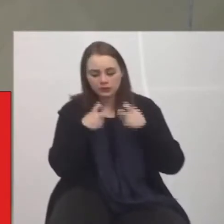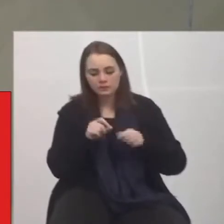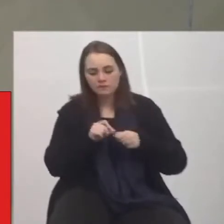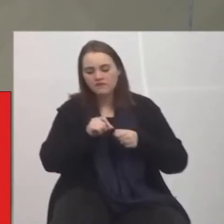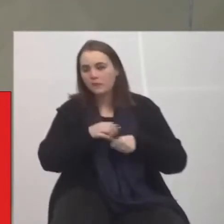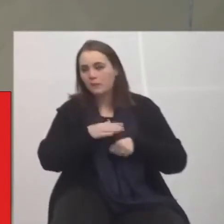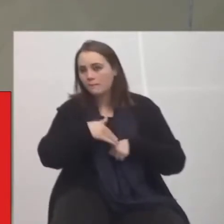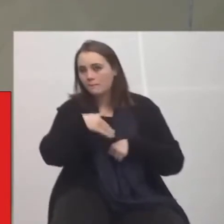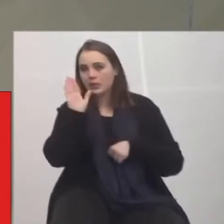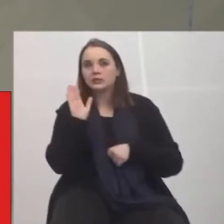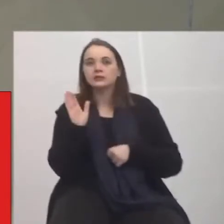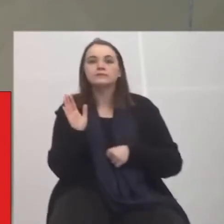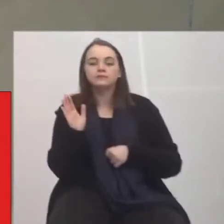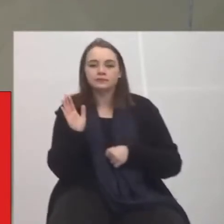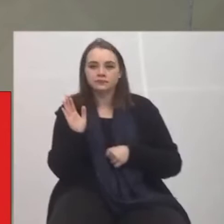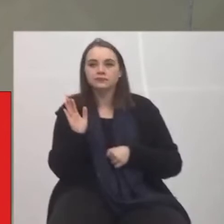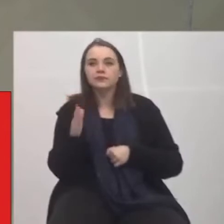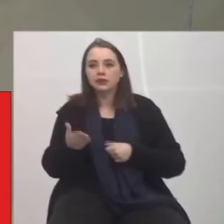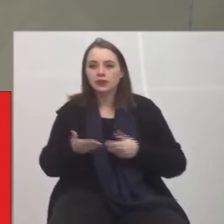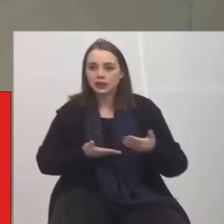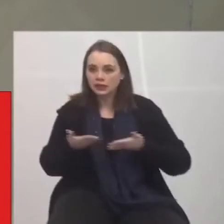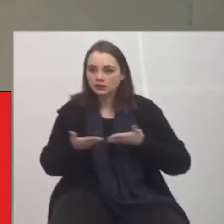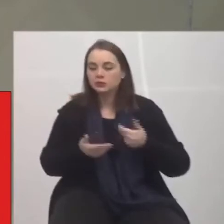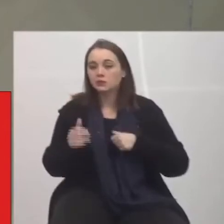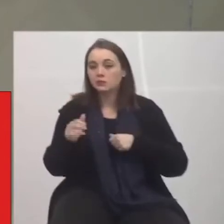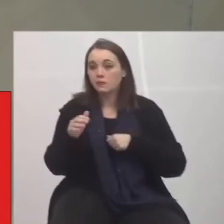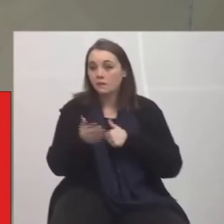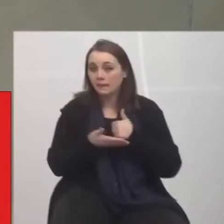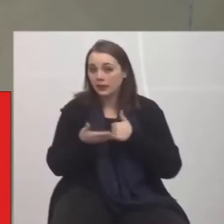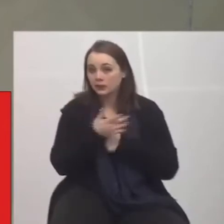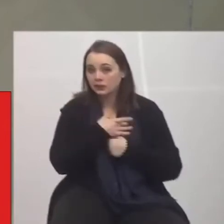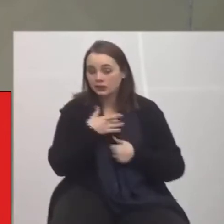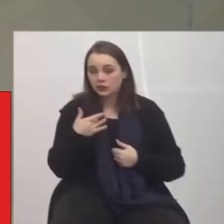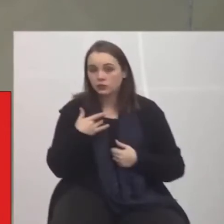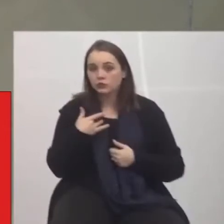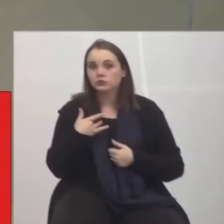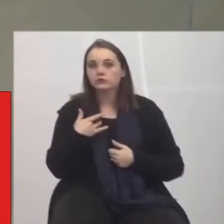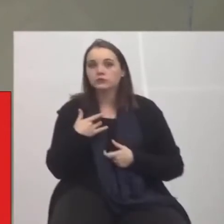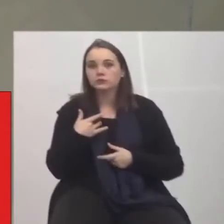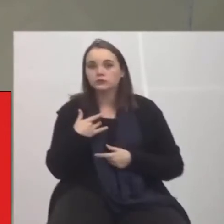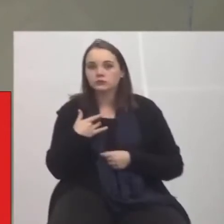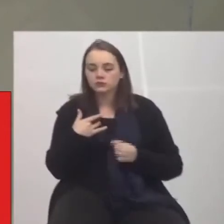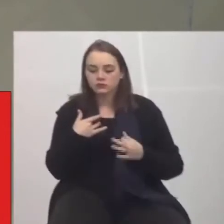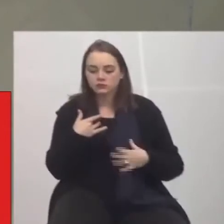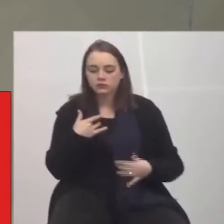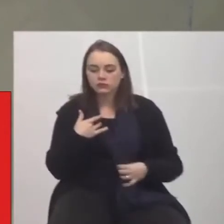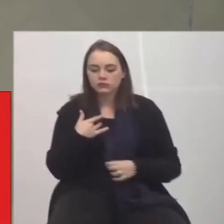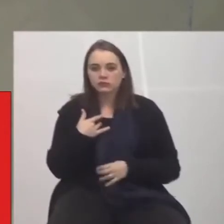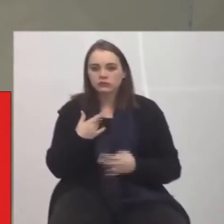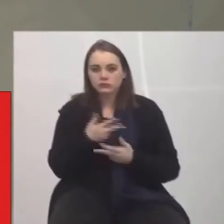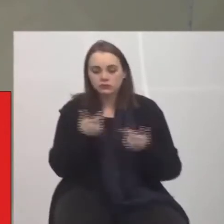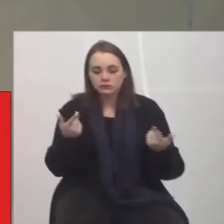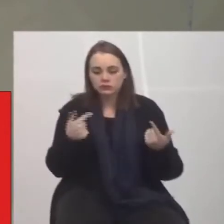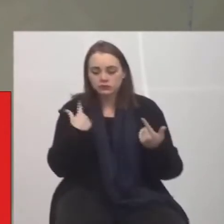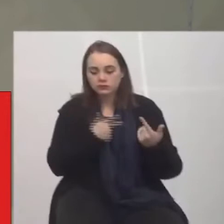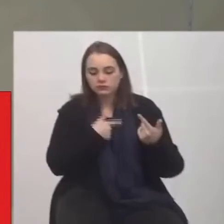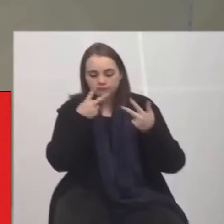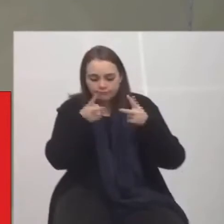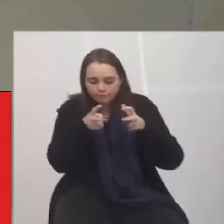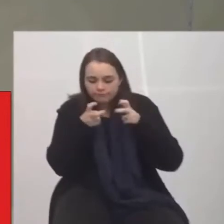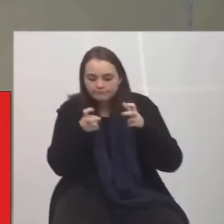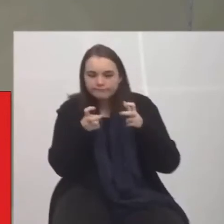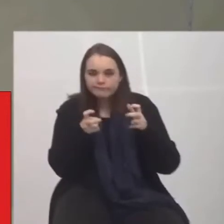na atenção básica. Então, são alguns procedimentos bem evidentes, assim,